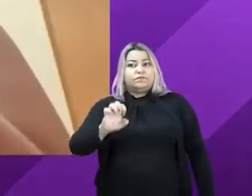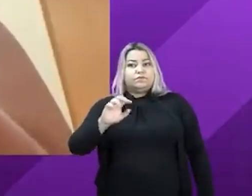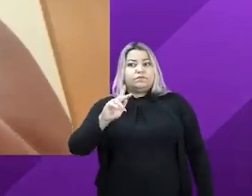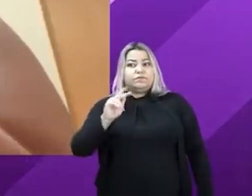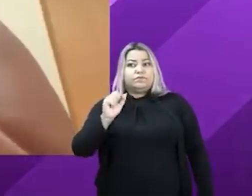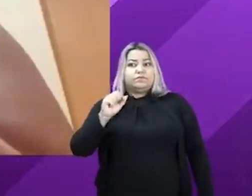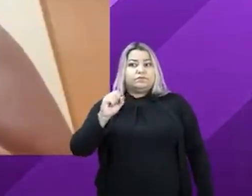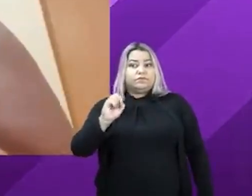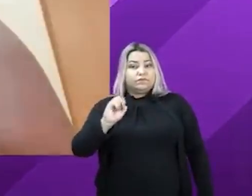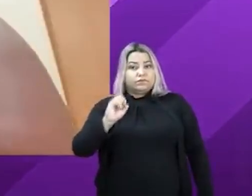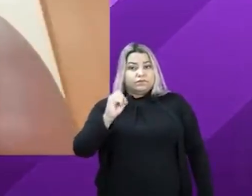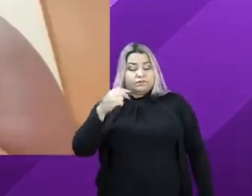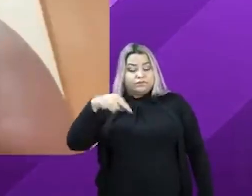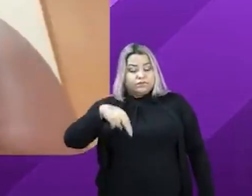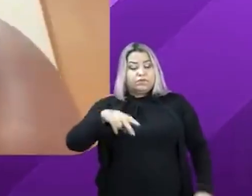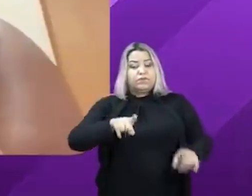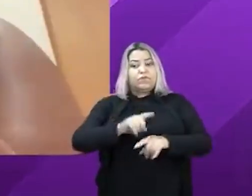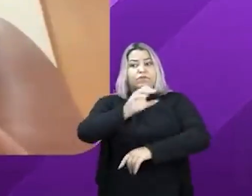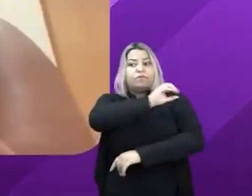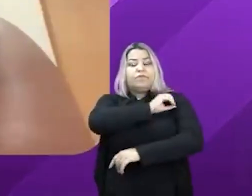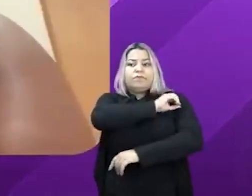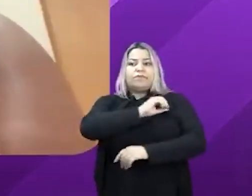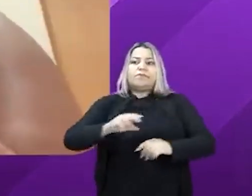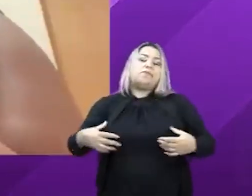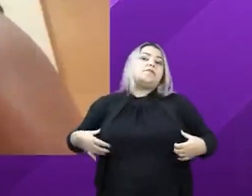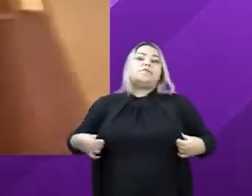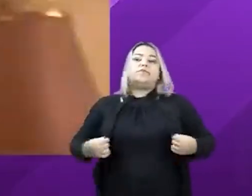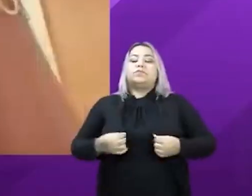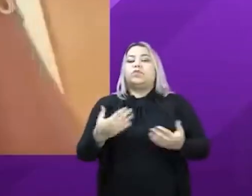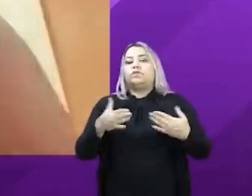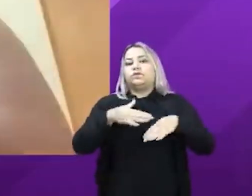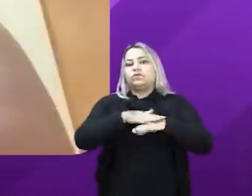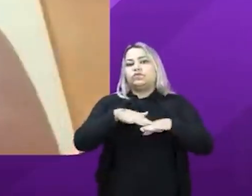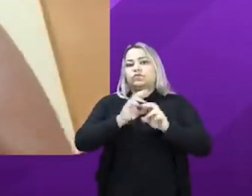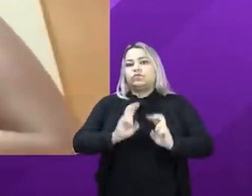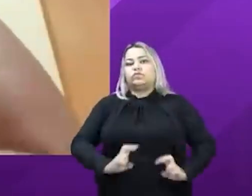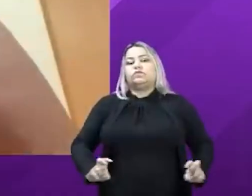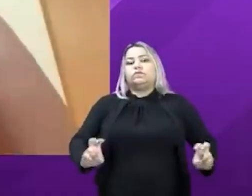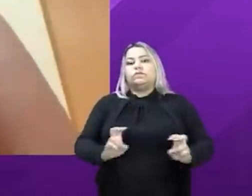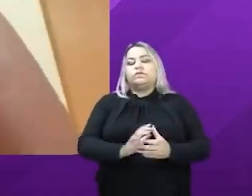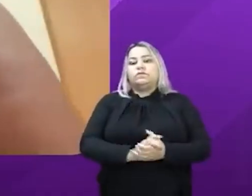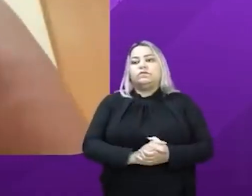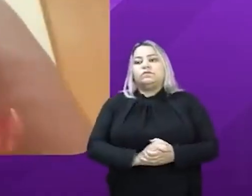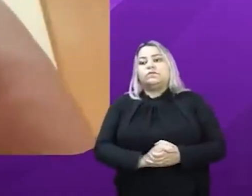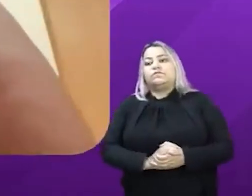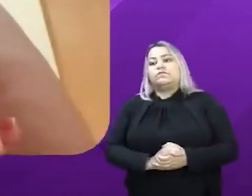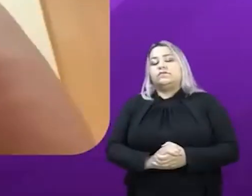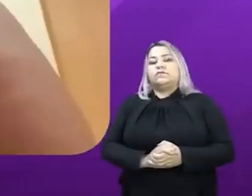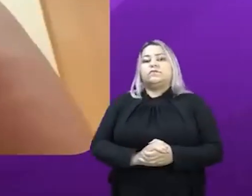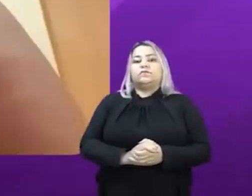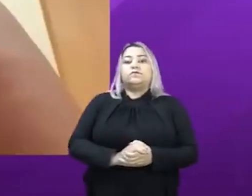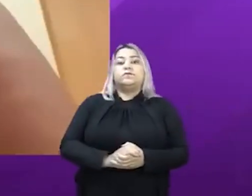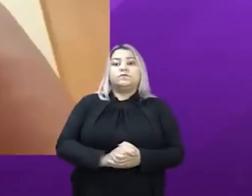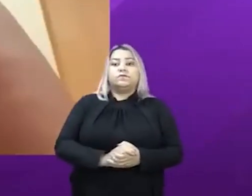praça, sempre dei oficinas, workshop, roda de conversa, sempre, sempre, sempre. E eu tinha um